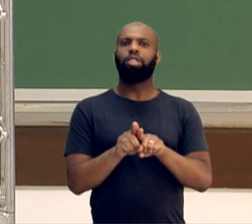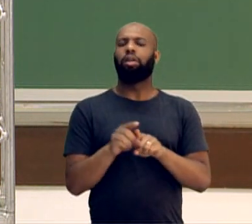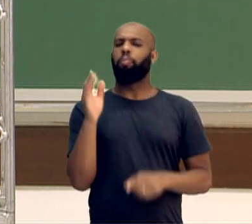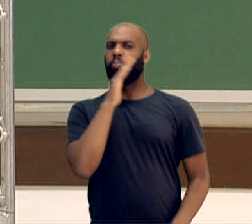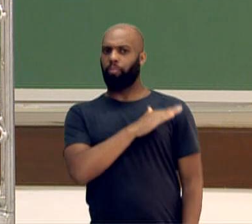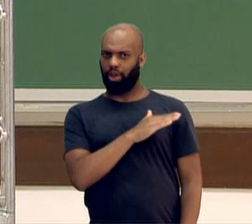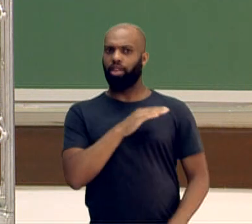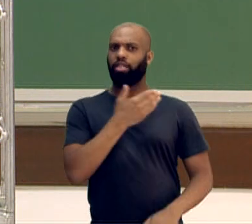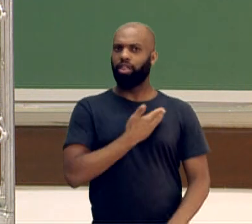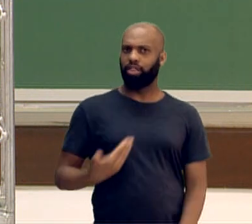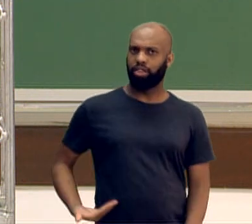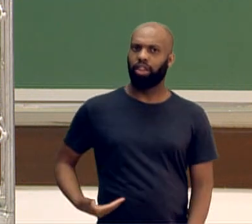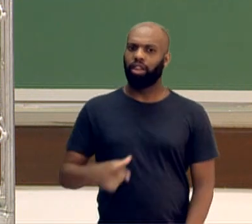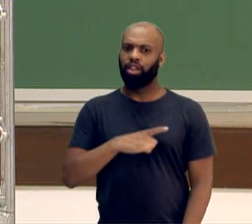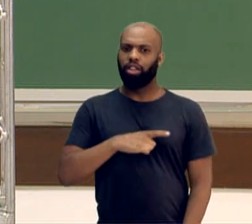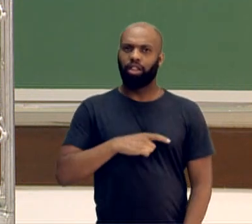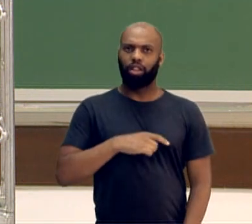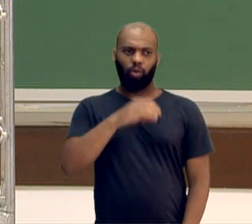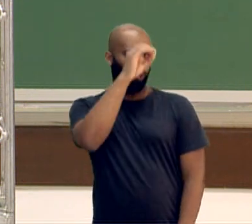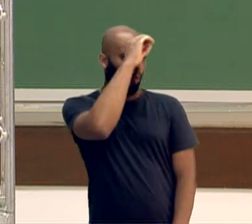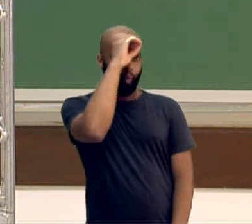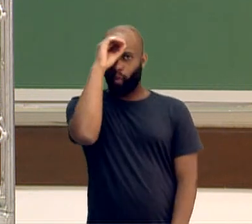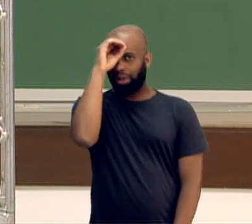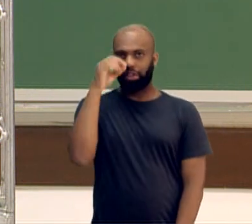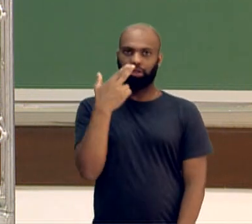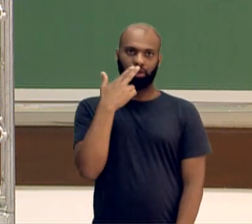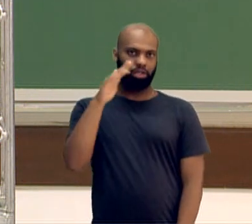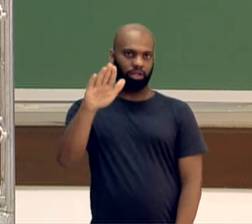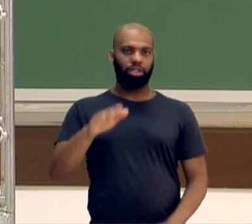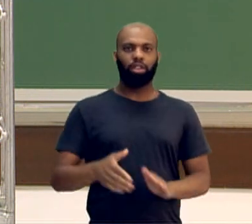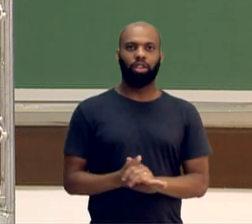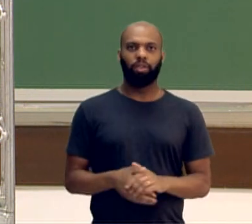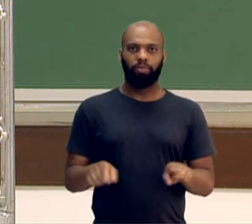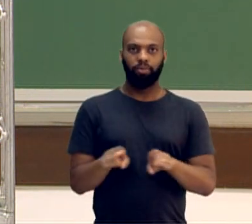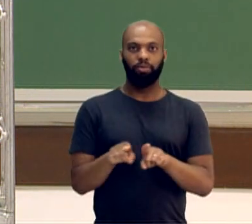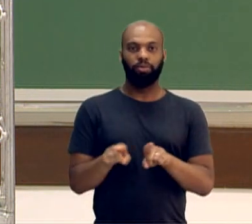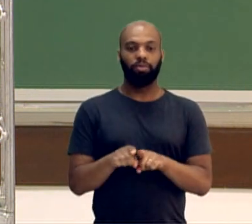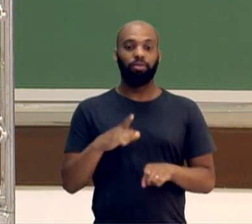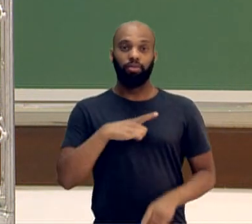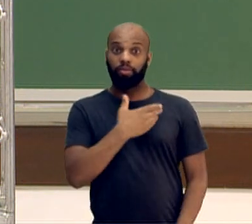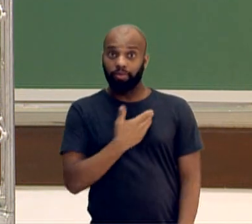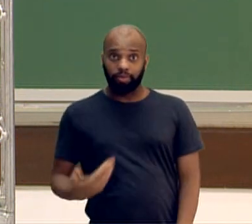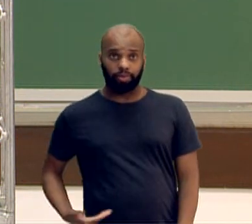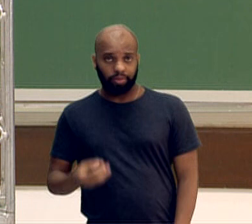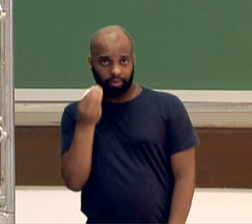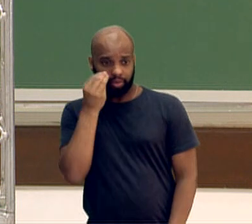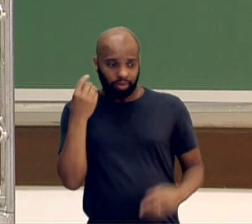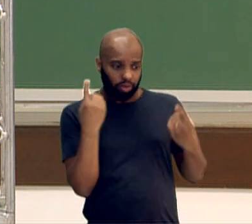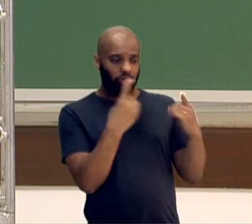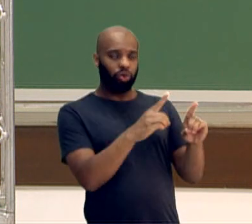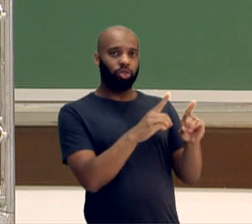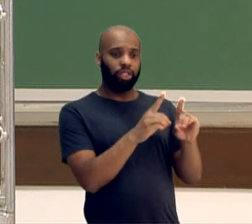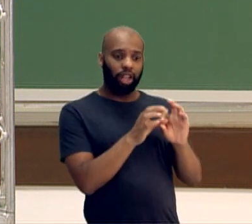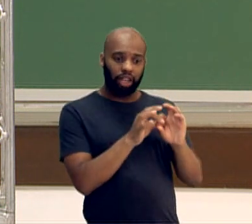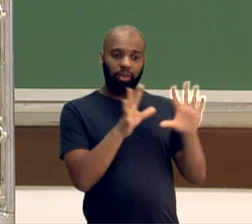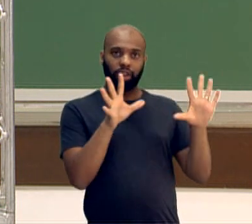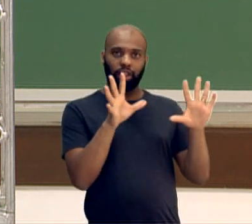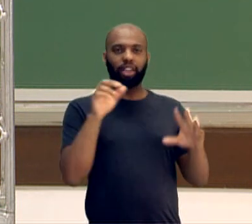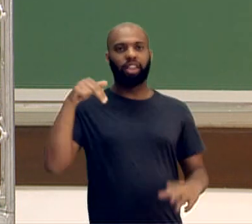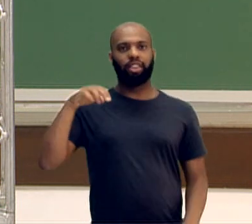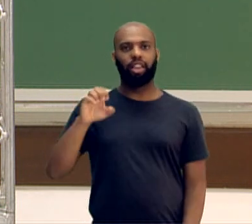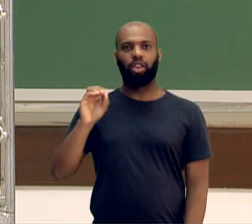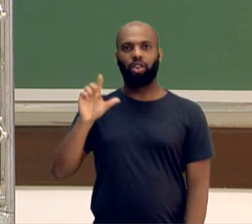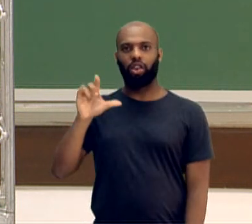Estados aí com alienação, nazismo e fascismo, e um Estado que tentava ir contra os ideais liberais, né, propor